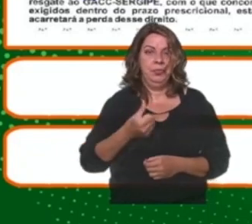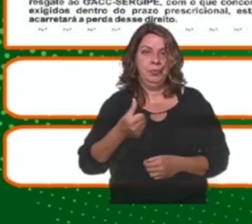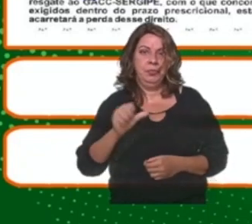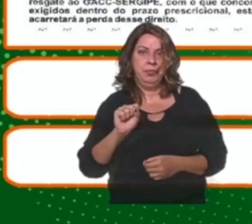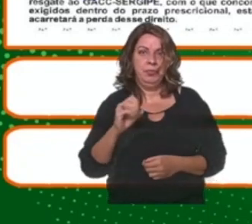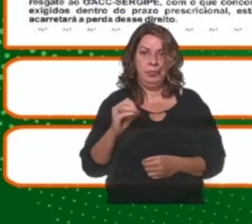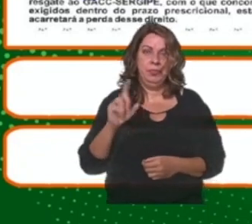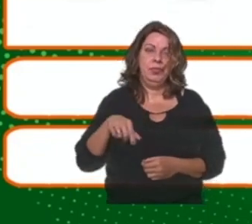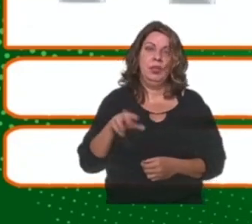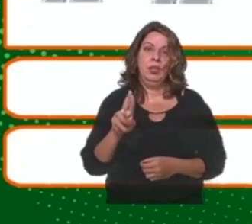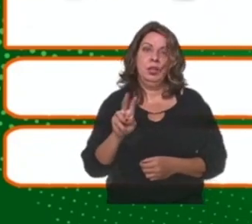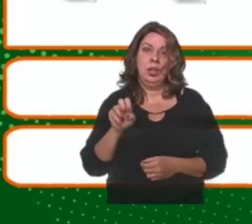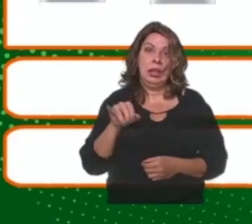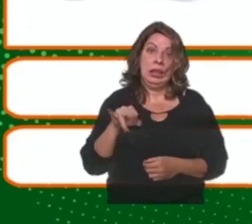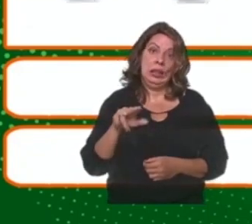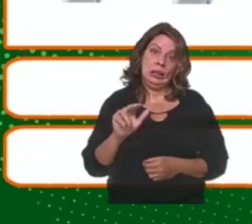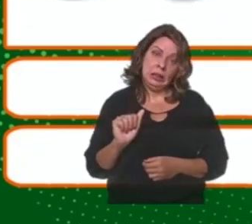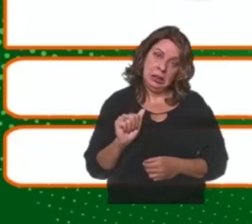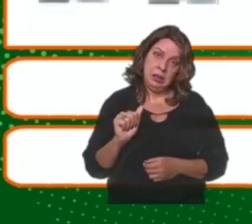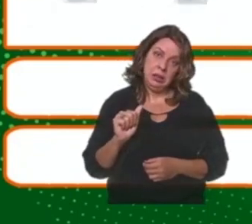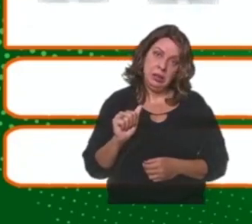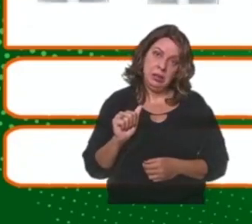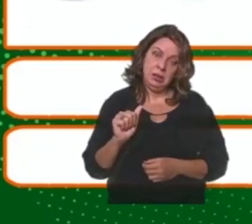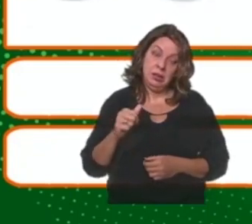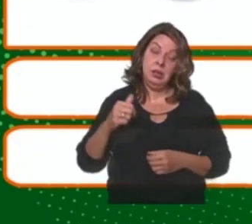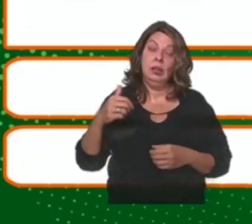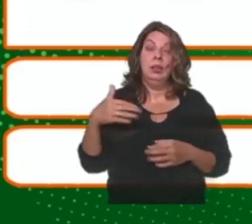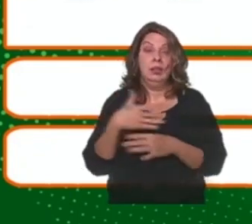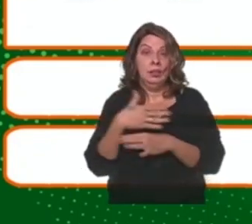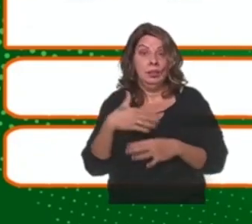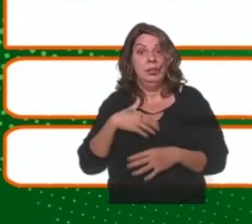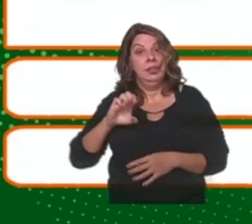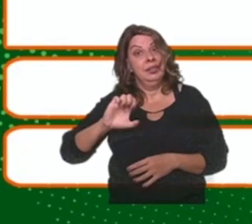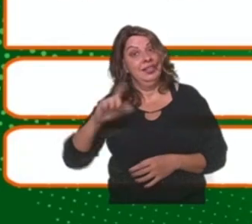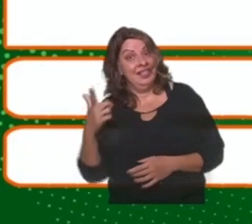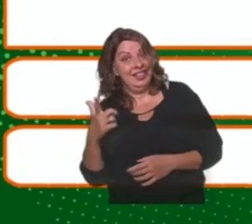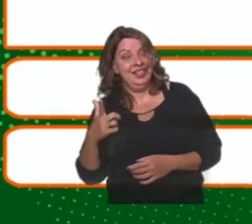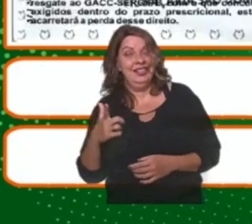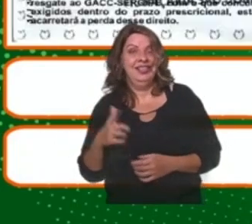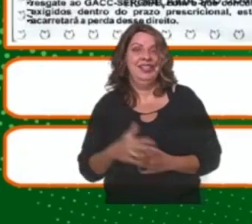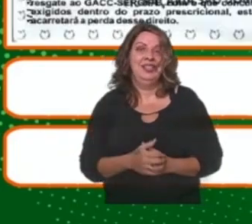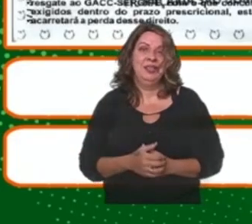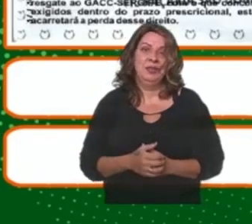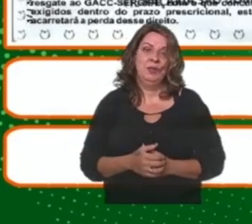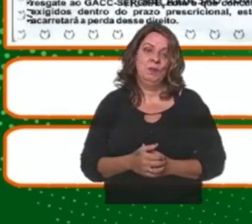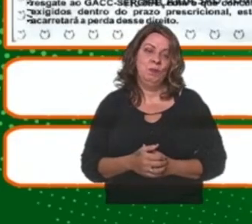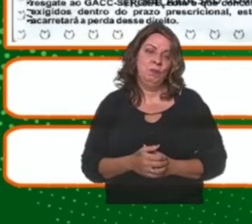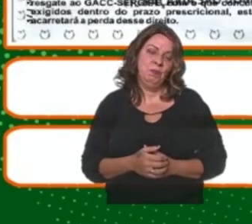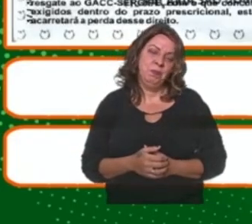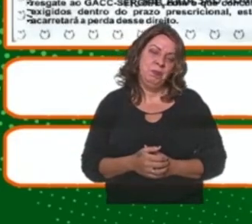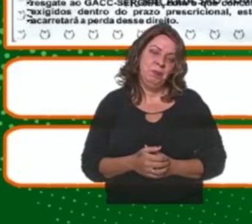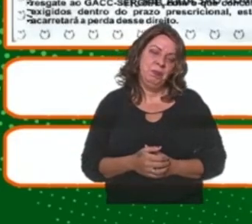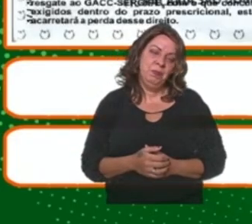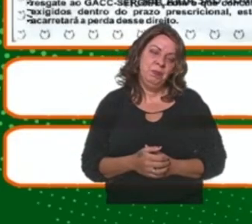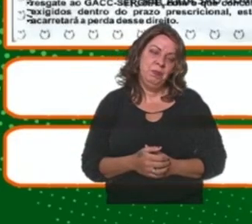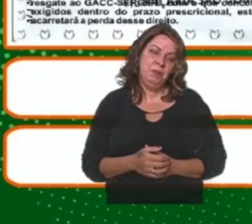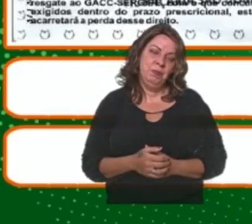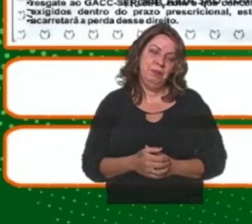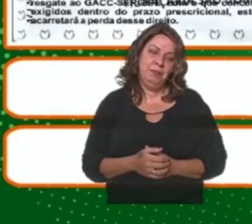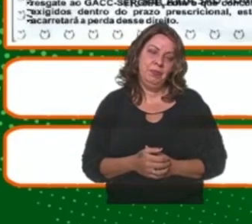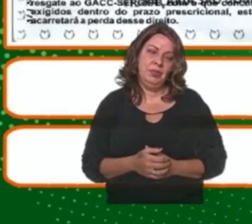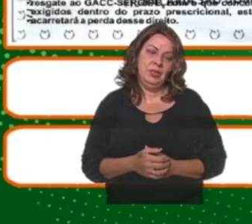546680 e é o Reinan Carvalho Oliveira, da cidade de Estância, adquiriu com Eliane, Regional